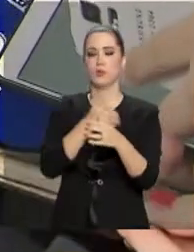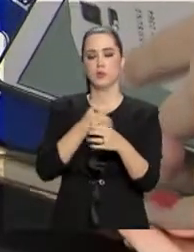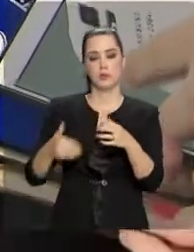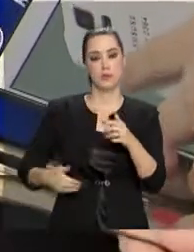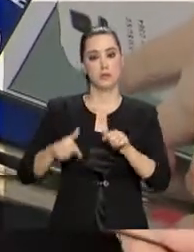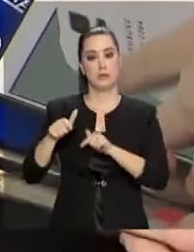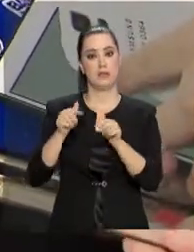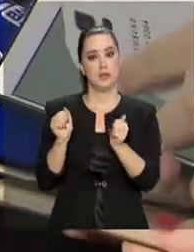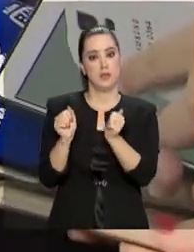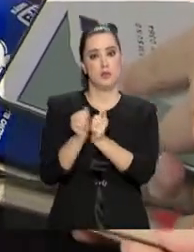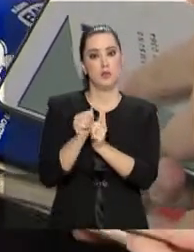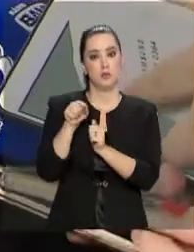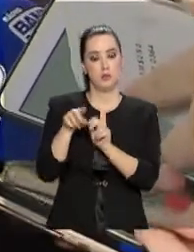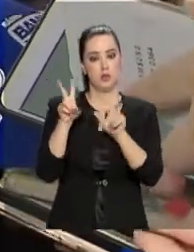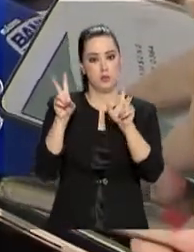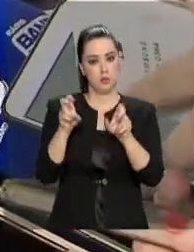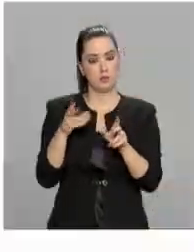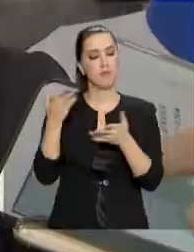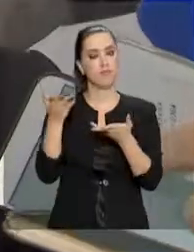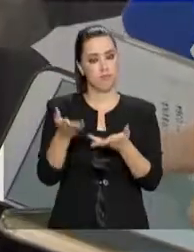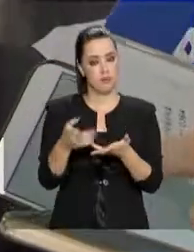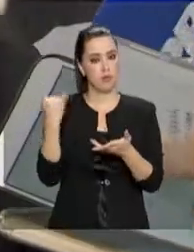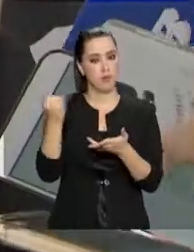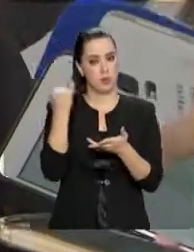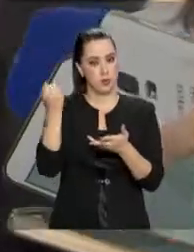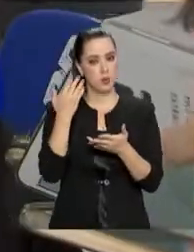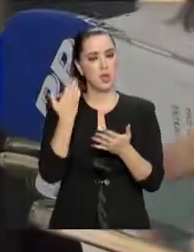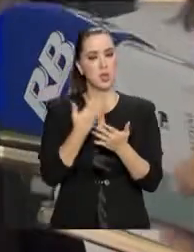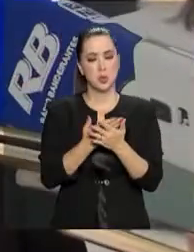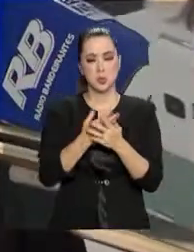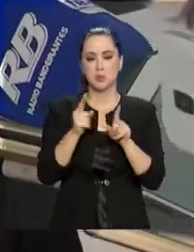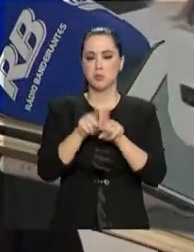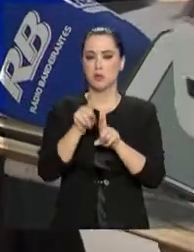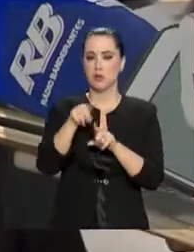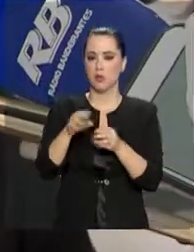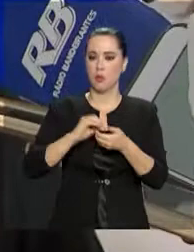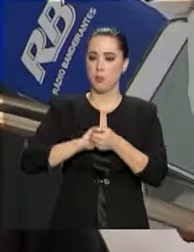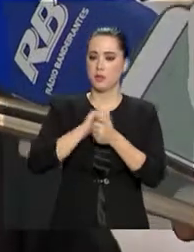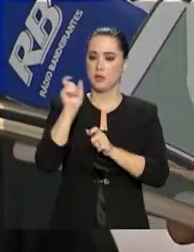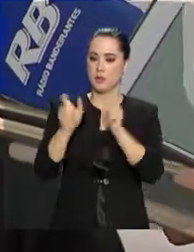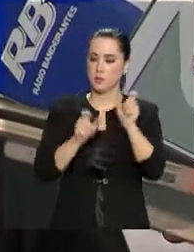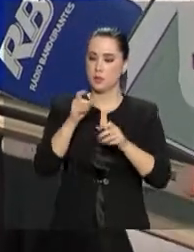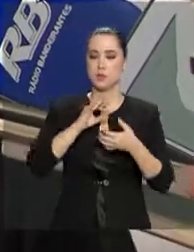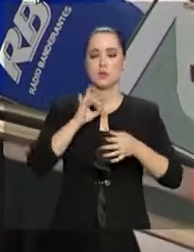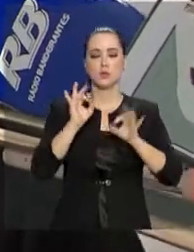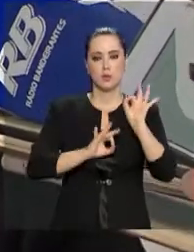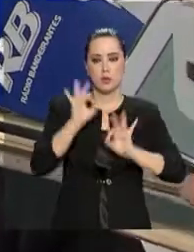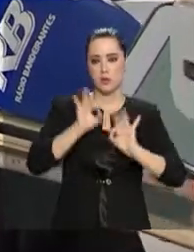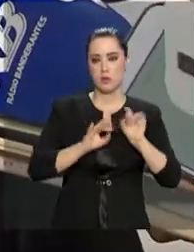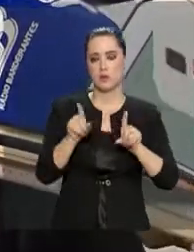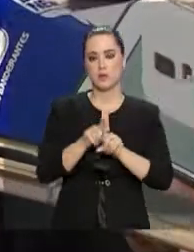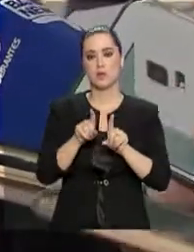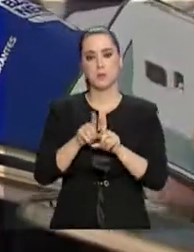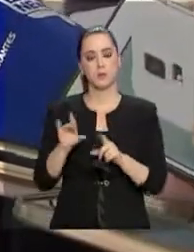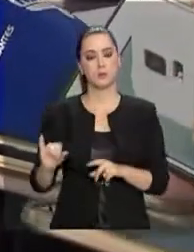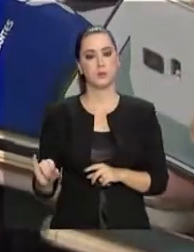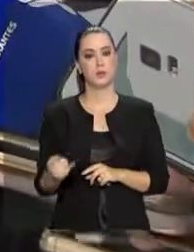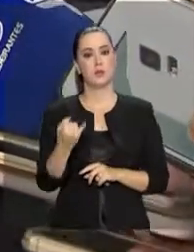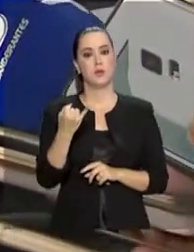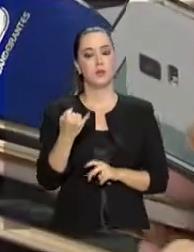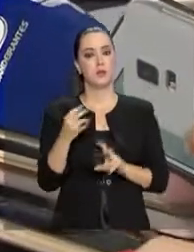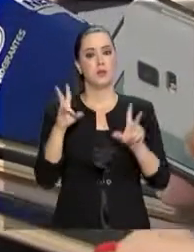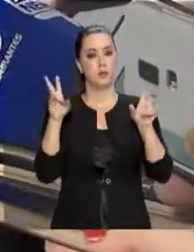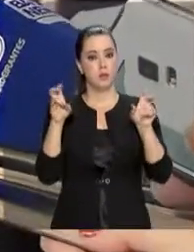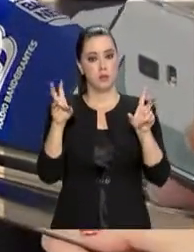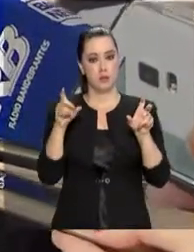nessa matéria, uma mobilização extraordinária. Eu cumprimentei os organizadores também pela oportunidade do título